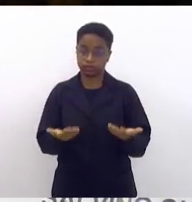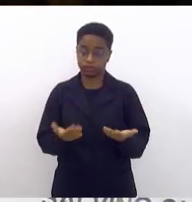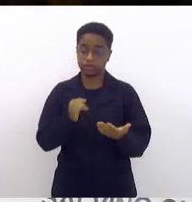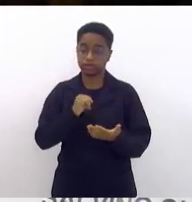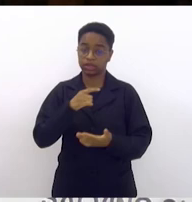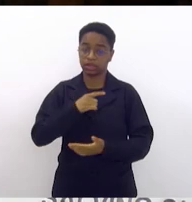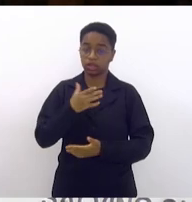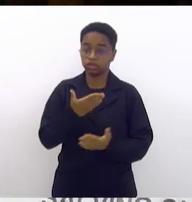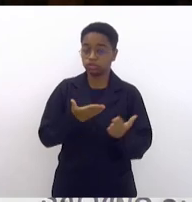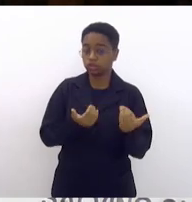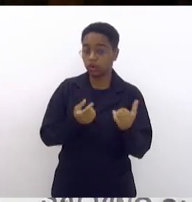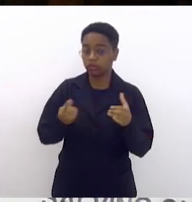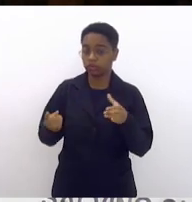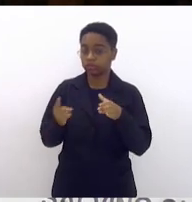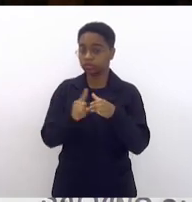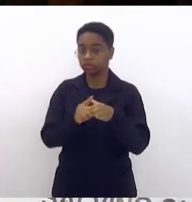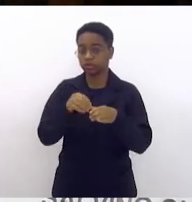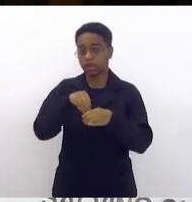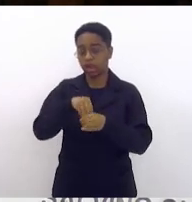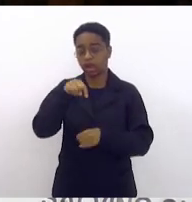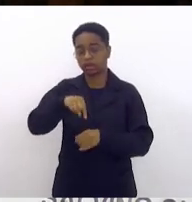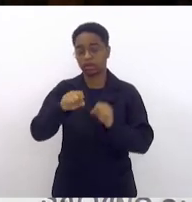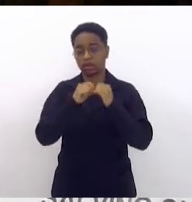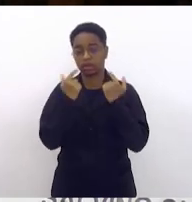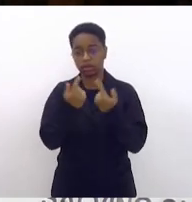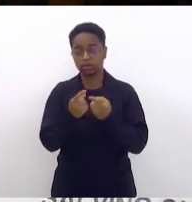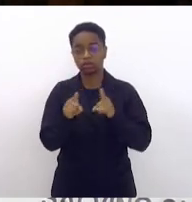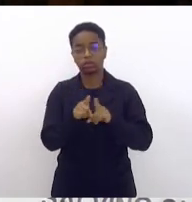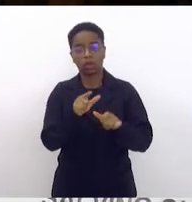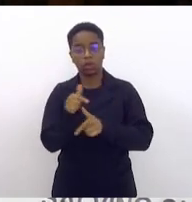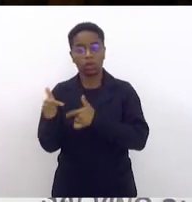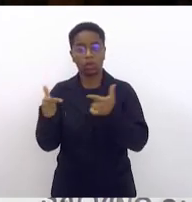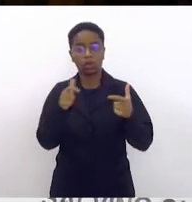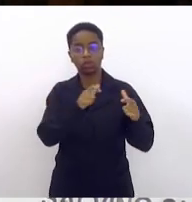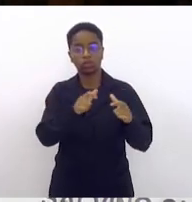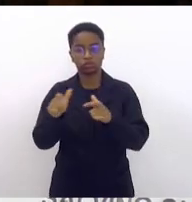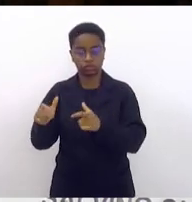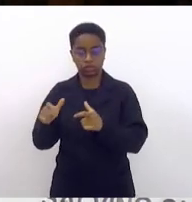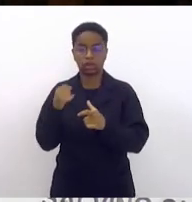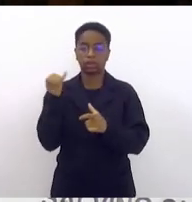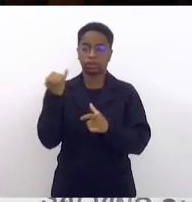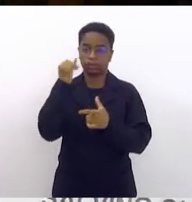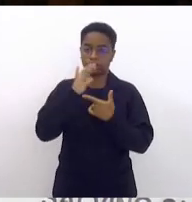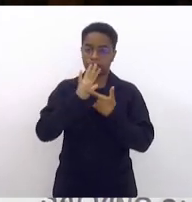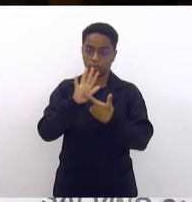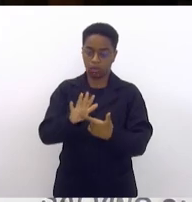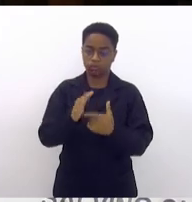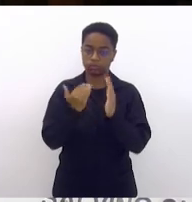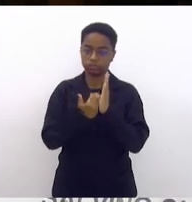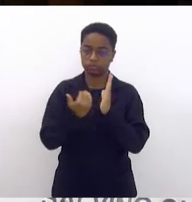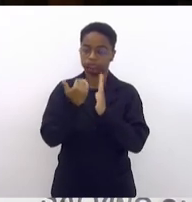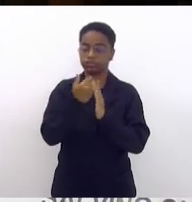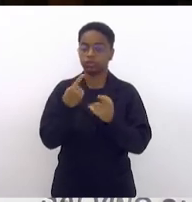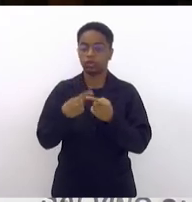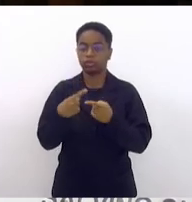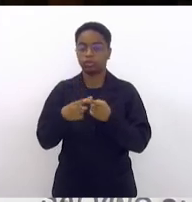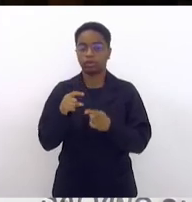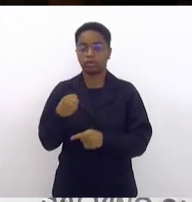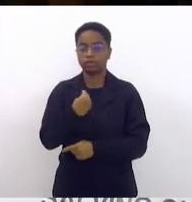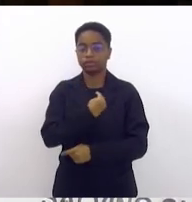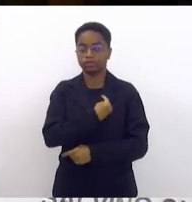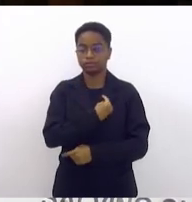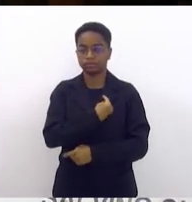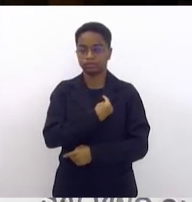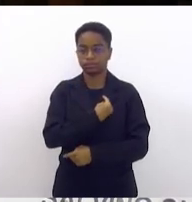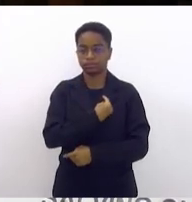parlamentares jovens dentro dessa casa e de outras casas legislativas Traz essa importância ainda maior porque aí a gente sai